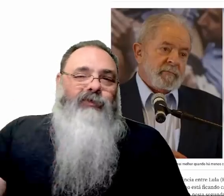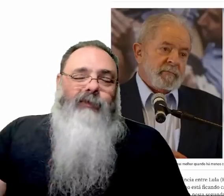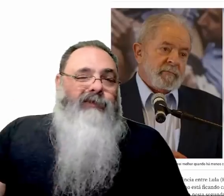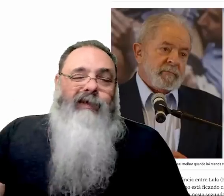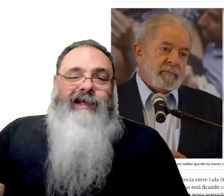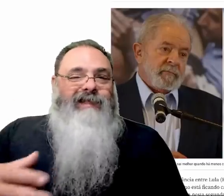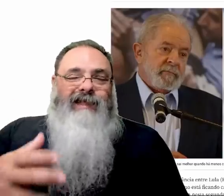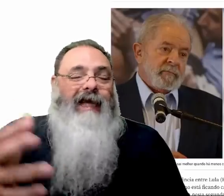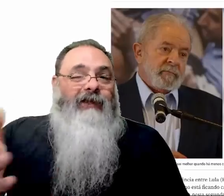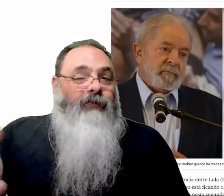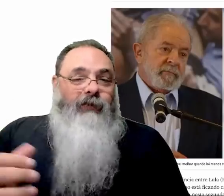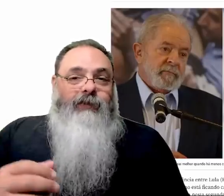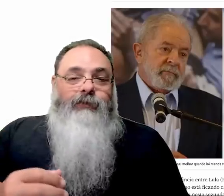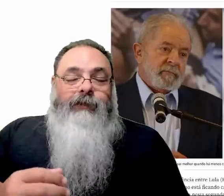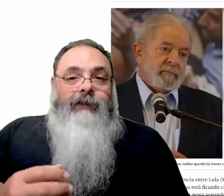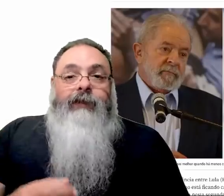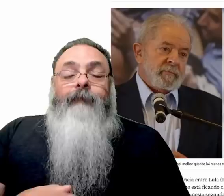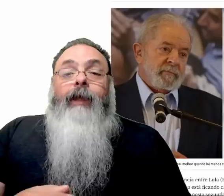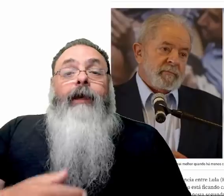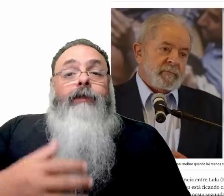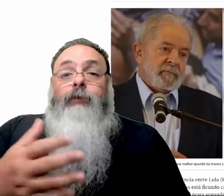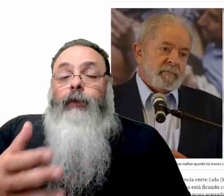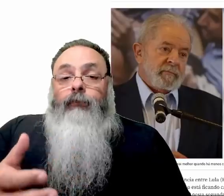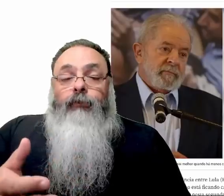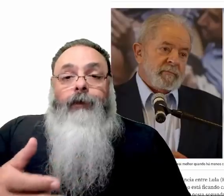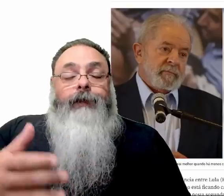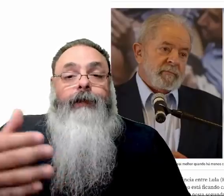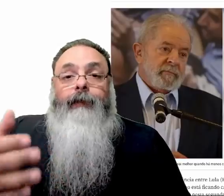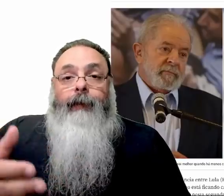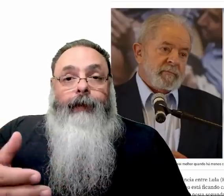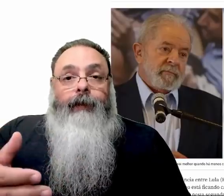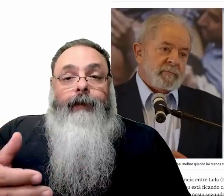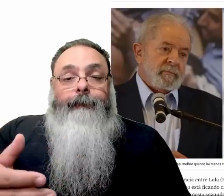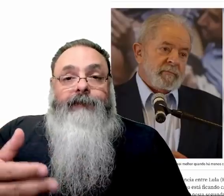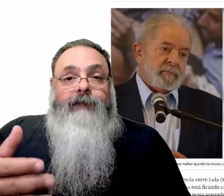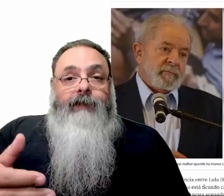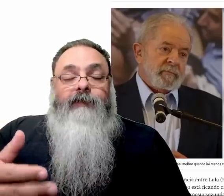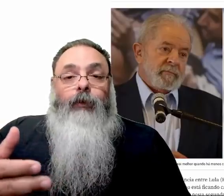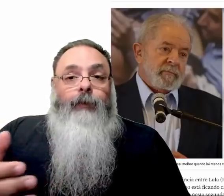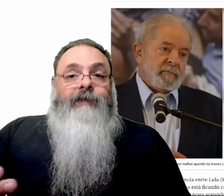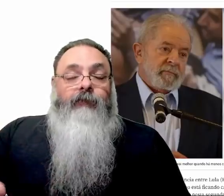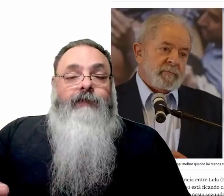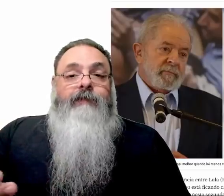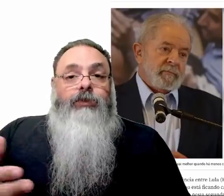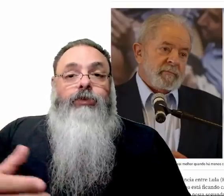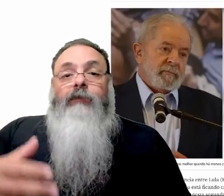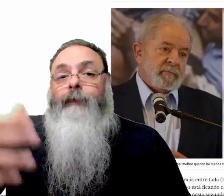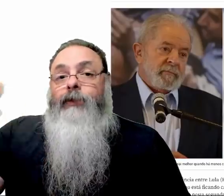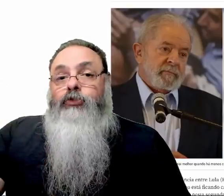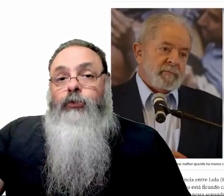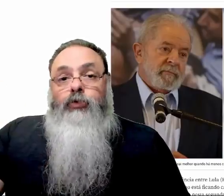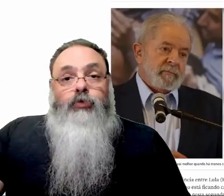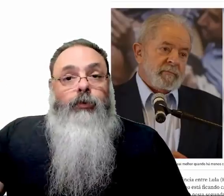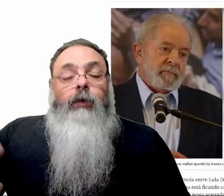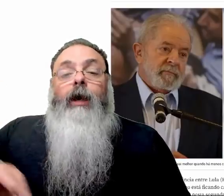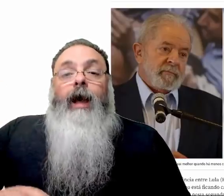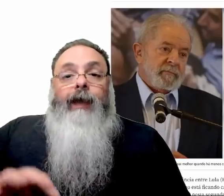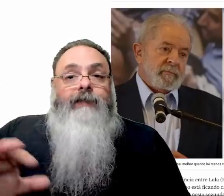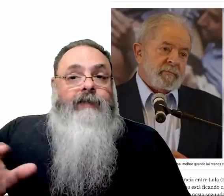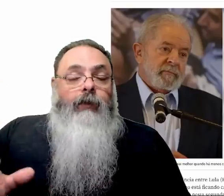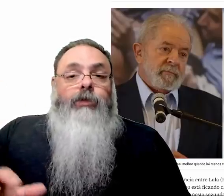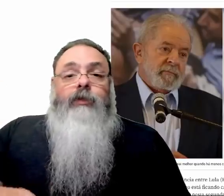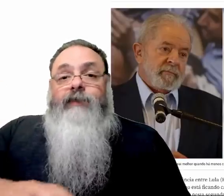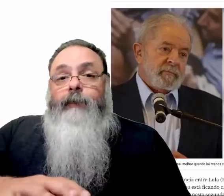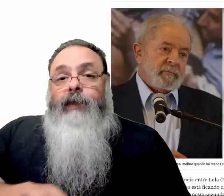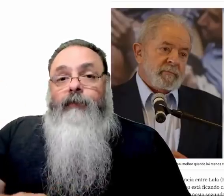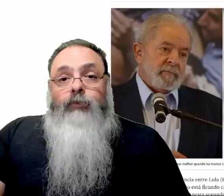sabe que esses números não querem dizer nada no final das contas né que qualquer forma que é pesquisa vai começar a fazer sentido lá para Júnior Júlio